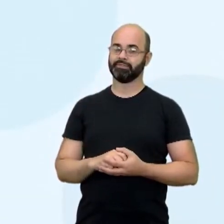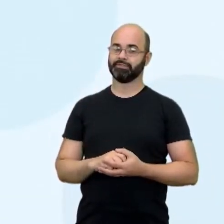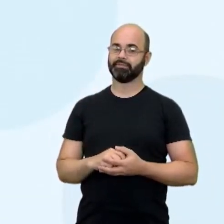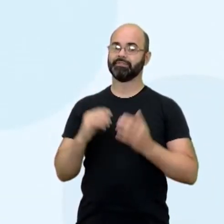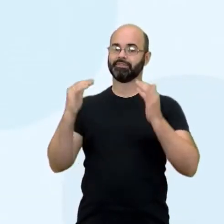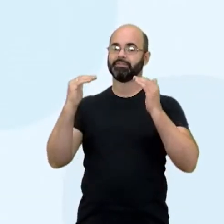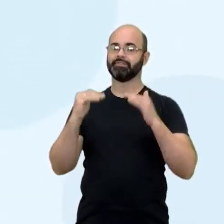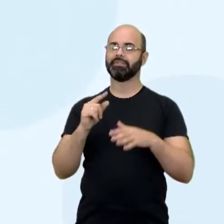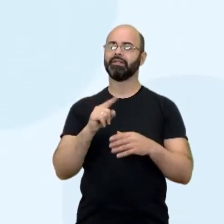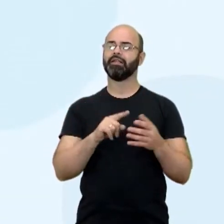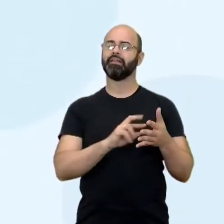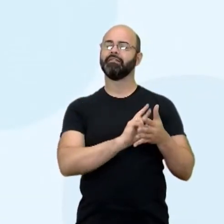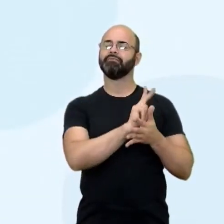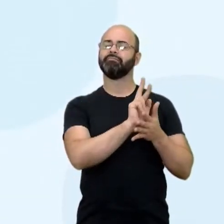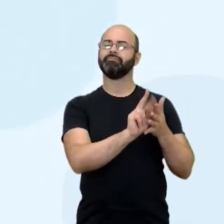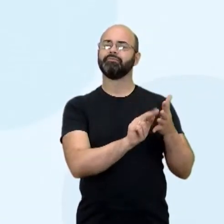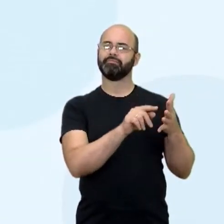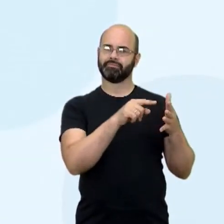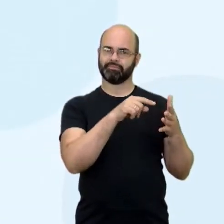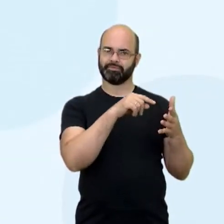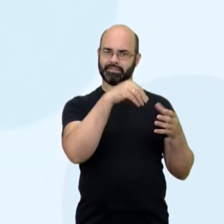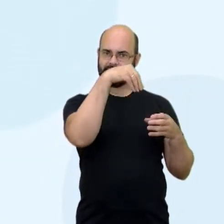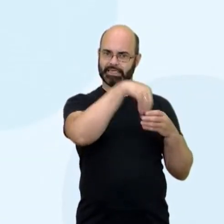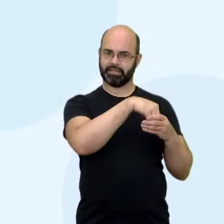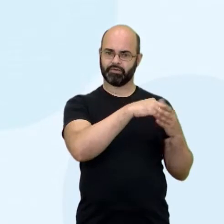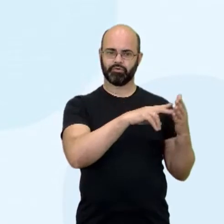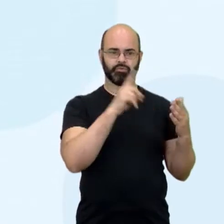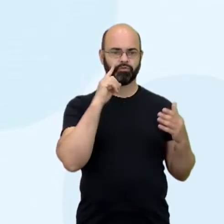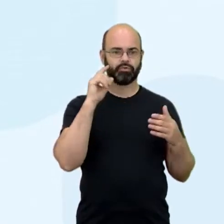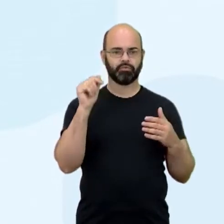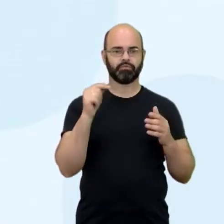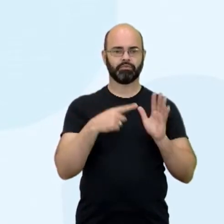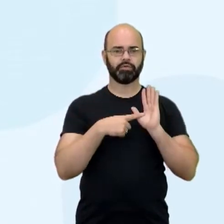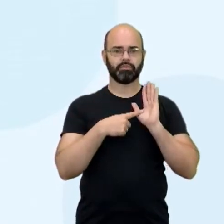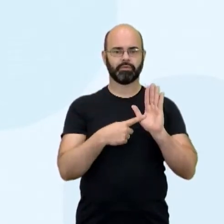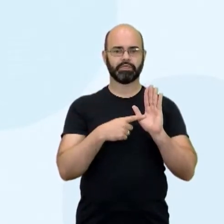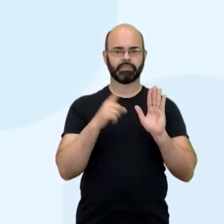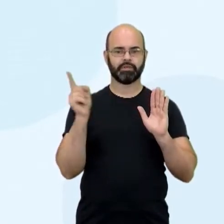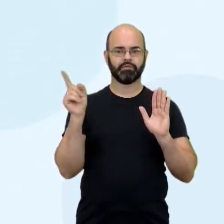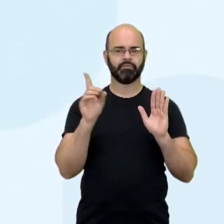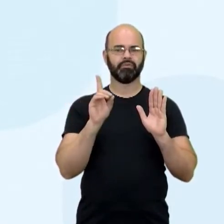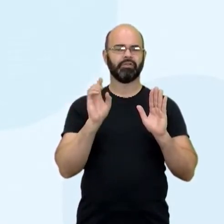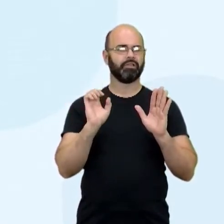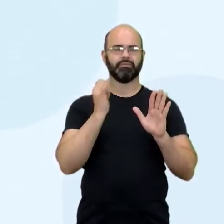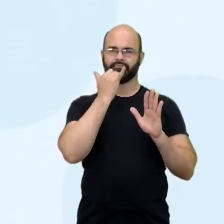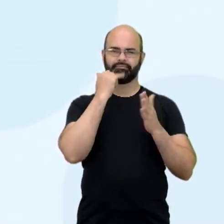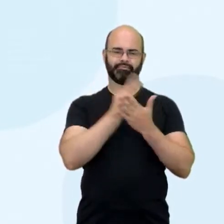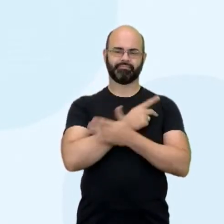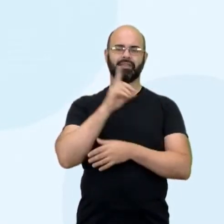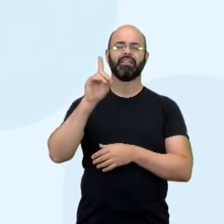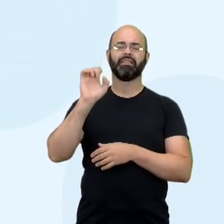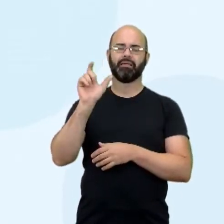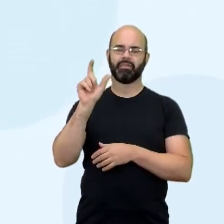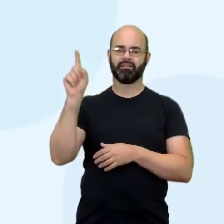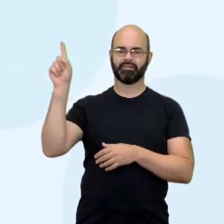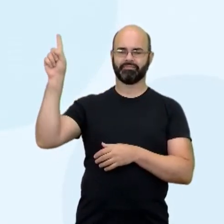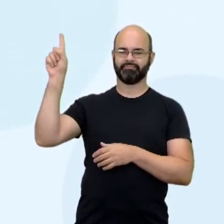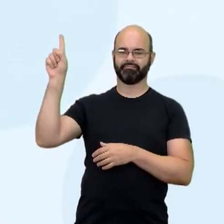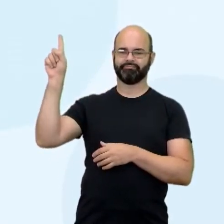os elementos e como eles se apresentam. Ali tá um D, apresentam, mas vocês desconsideram aquele D, tá, gente? Porque às vezes